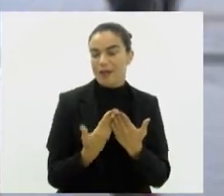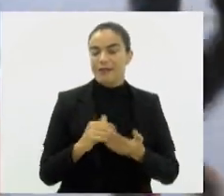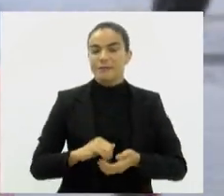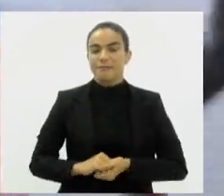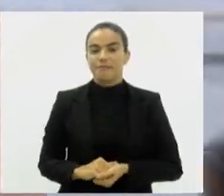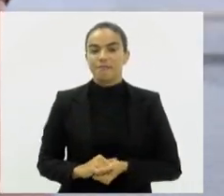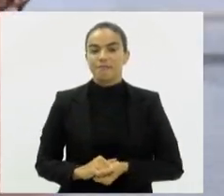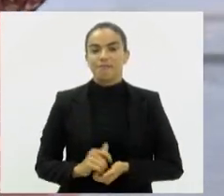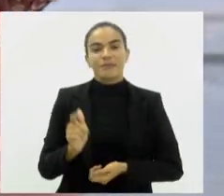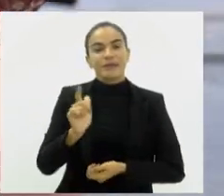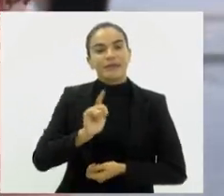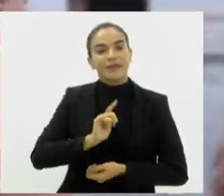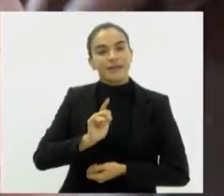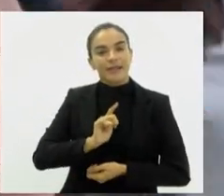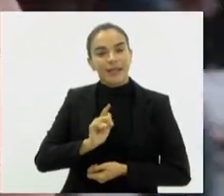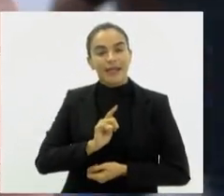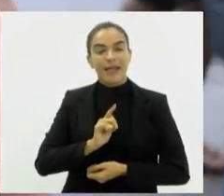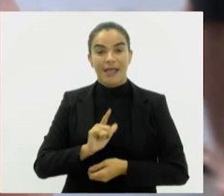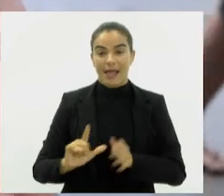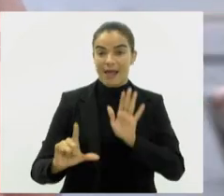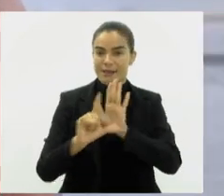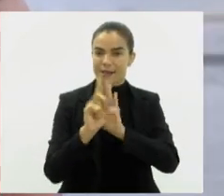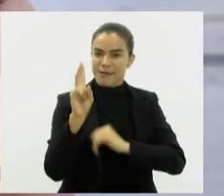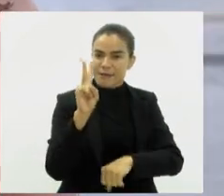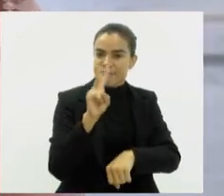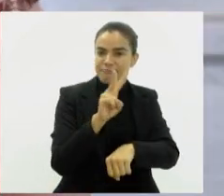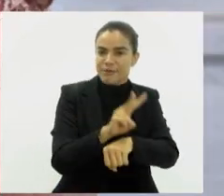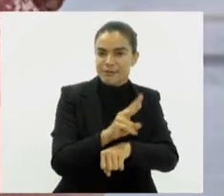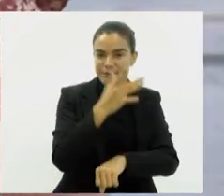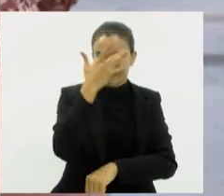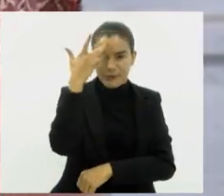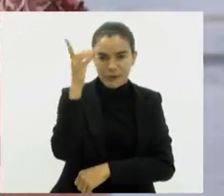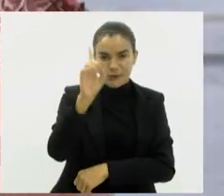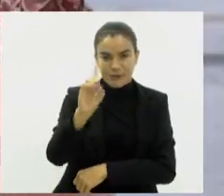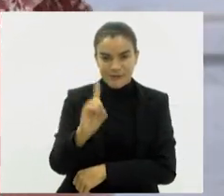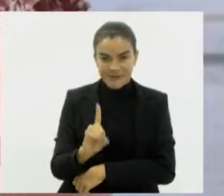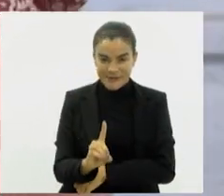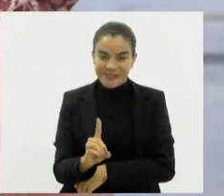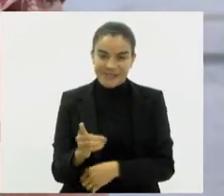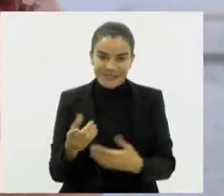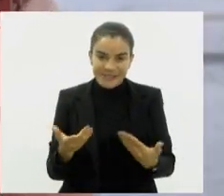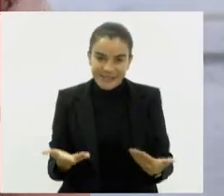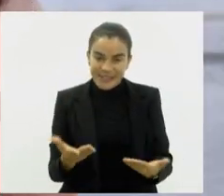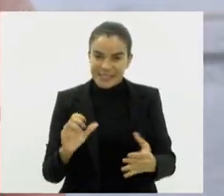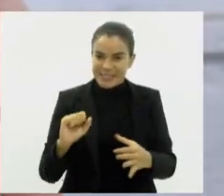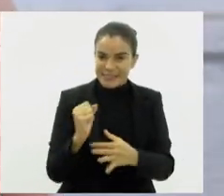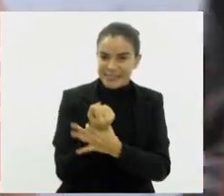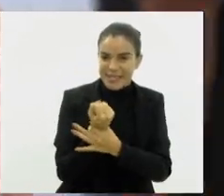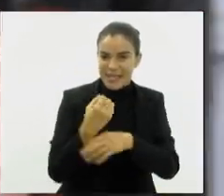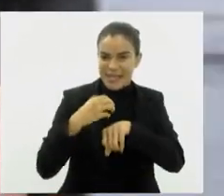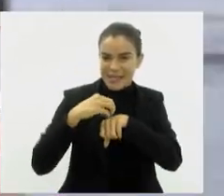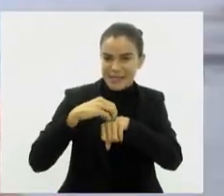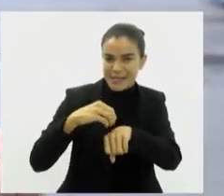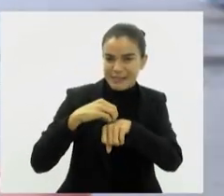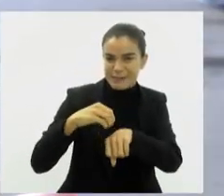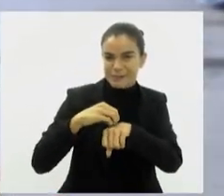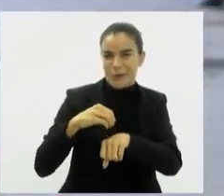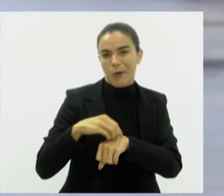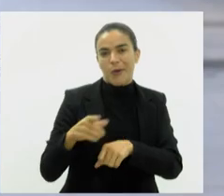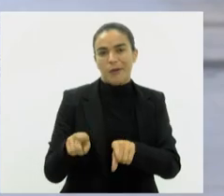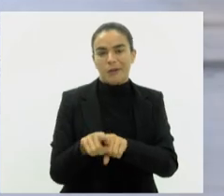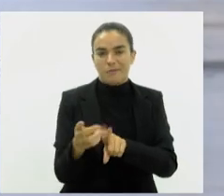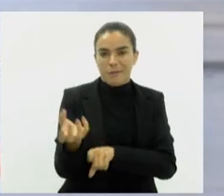tem as leis que protegem as pessoas com deficiência, né, que dão direito a transporte, benefício para